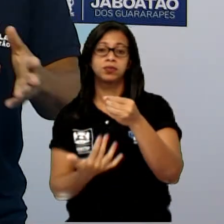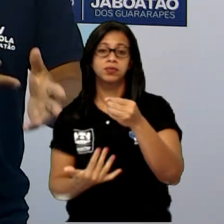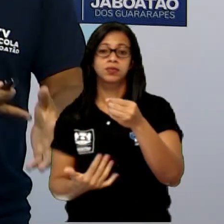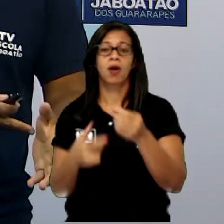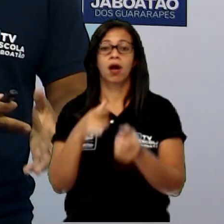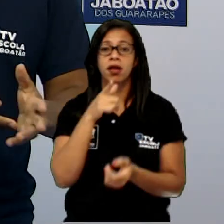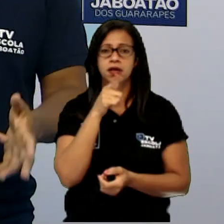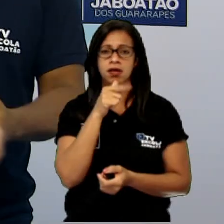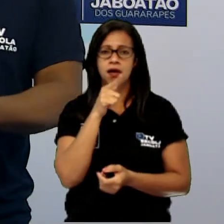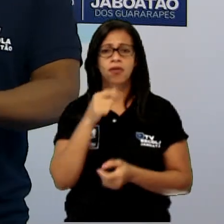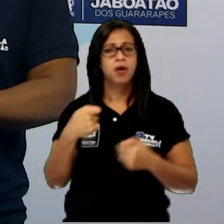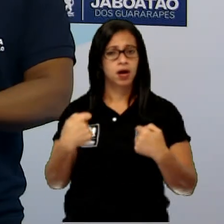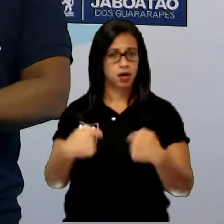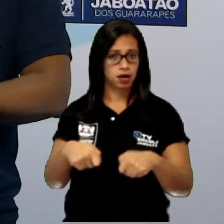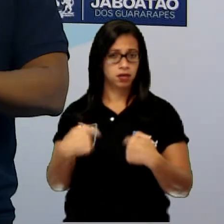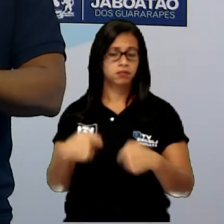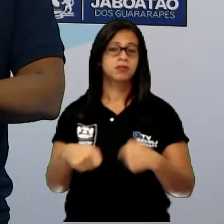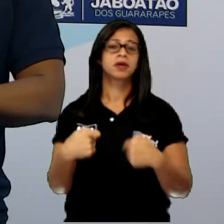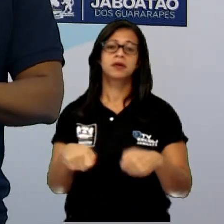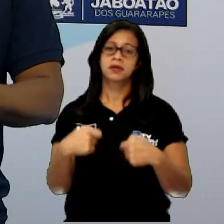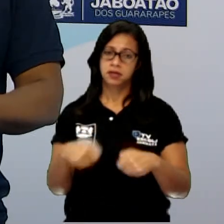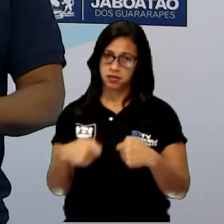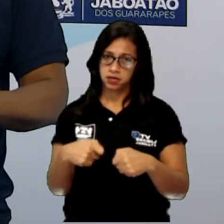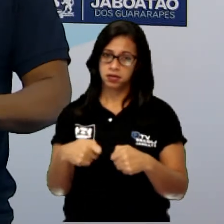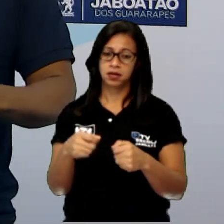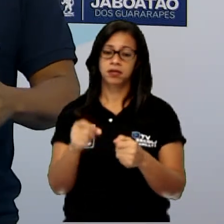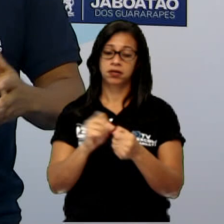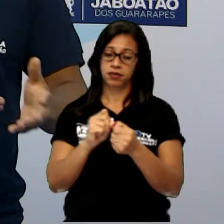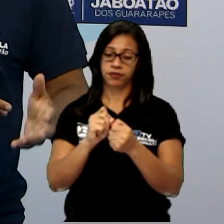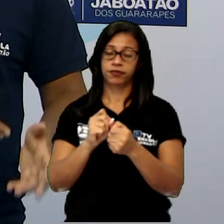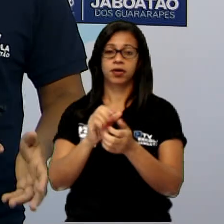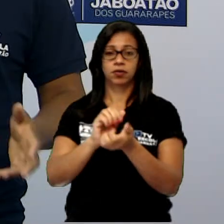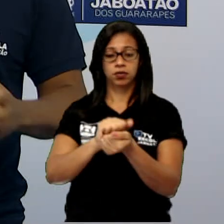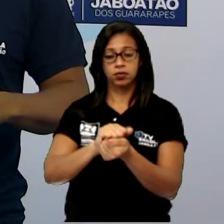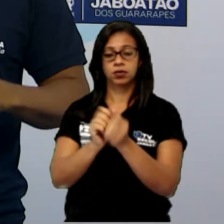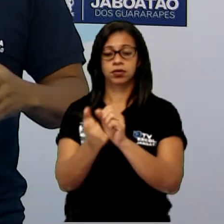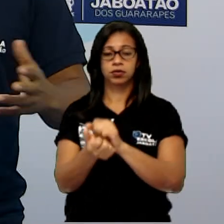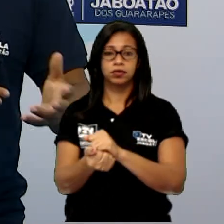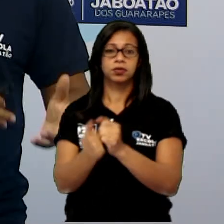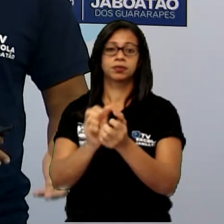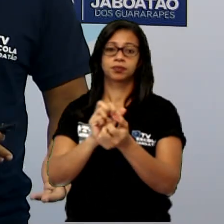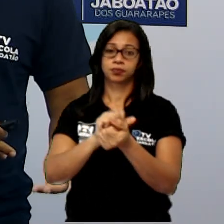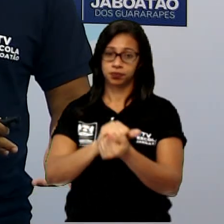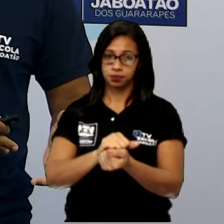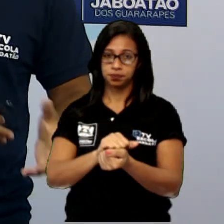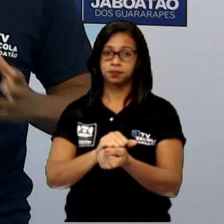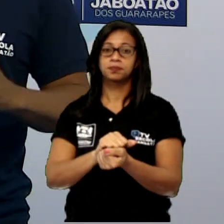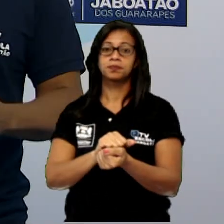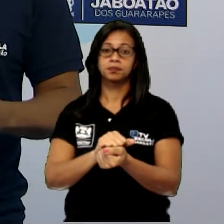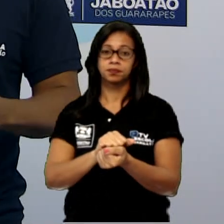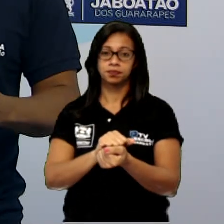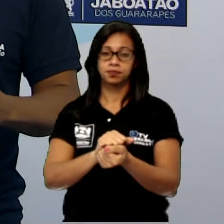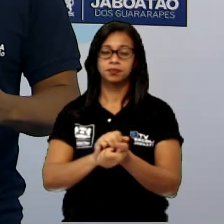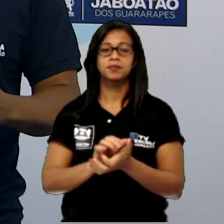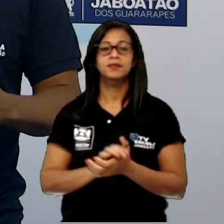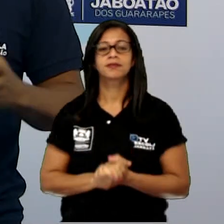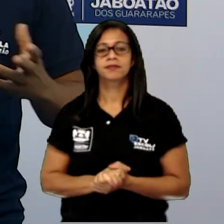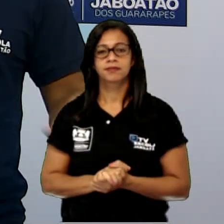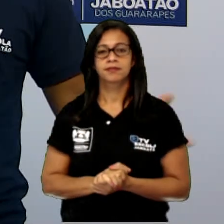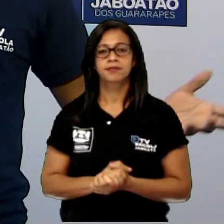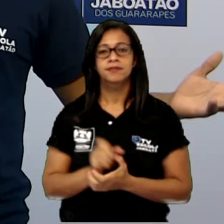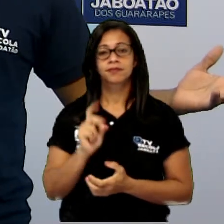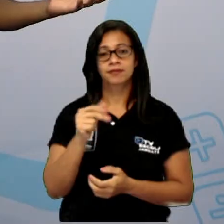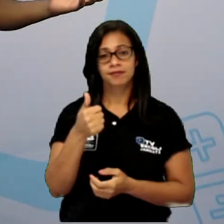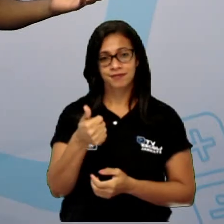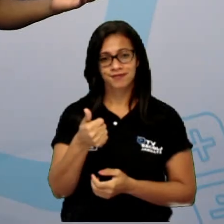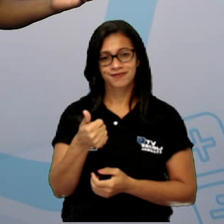do barro que é retirado do solo através do extrativismo, da mineração. Ok, pessoal?